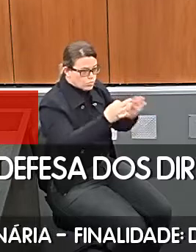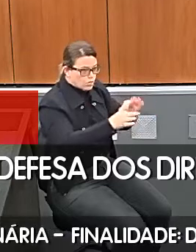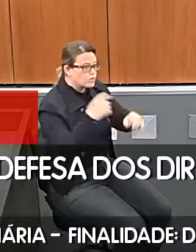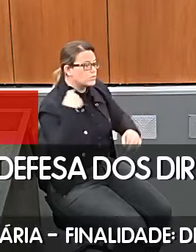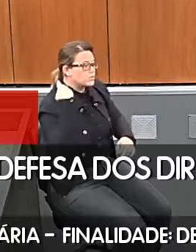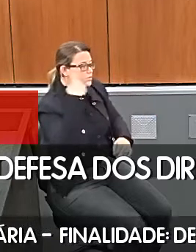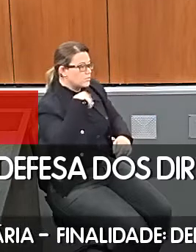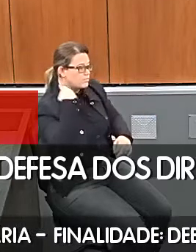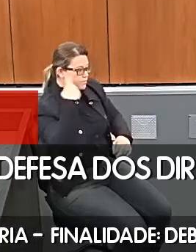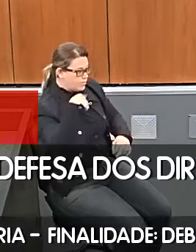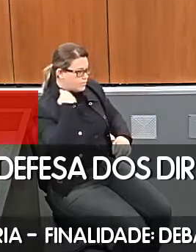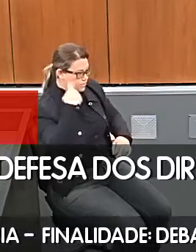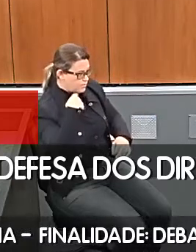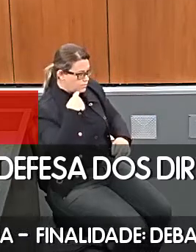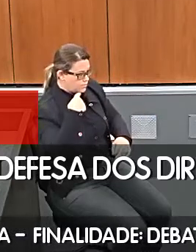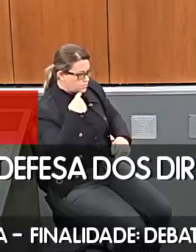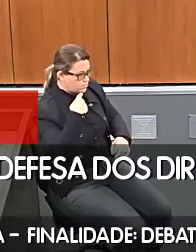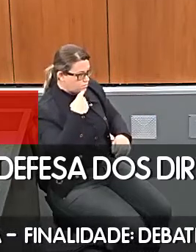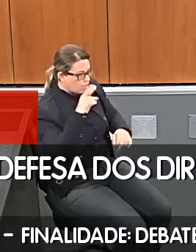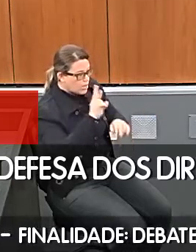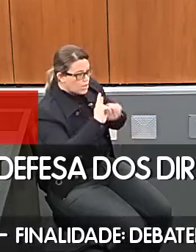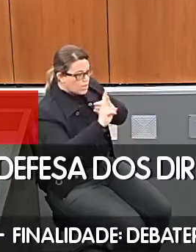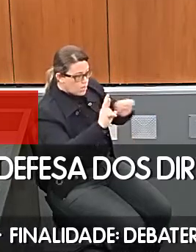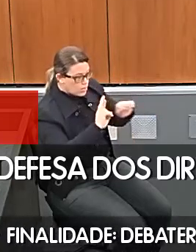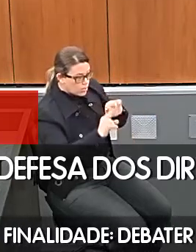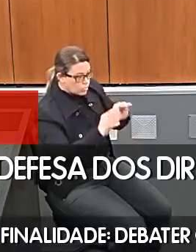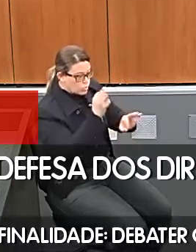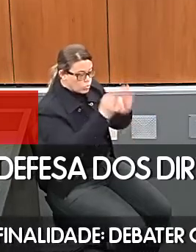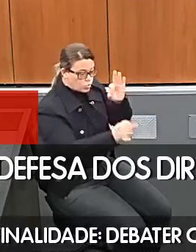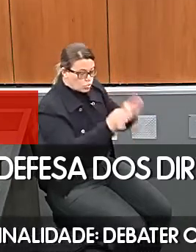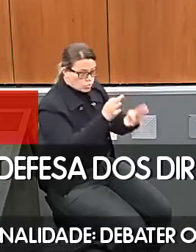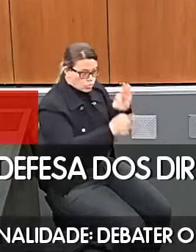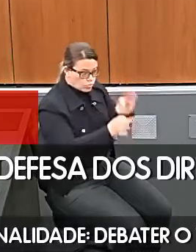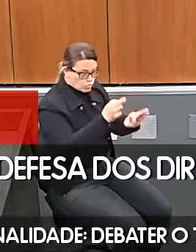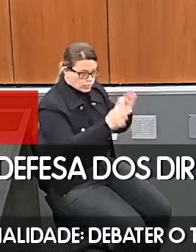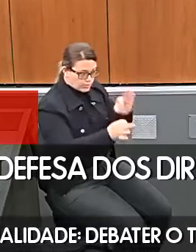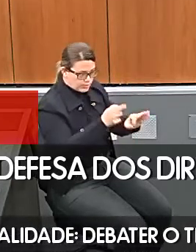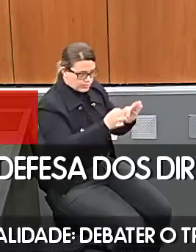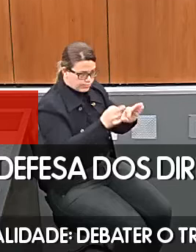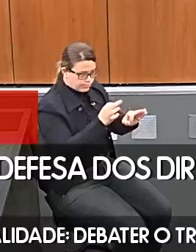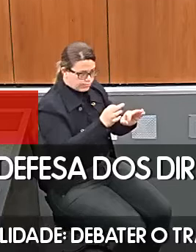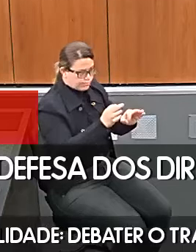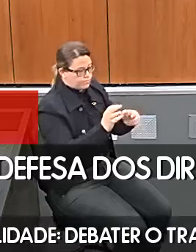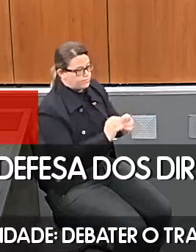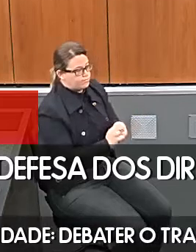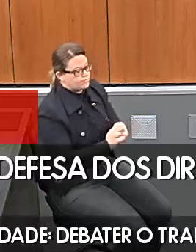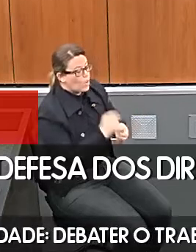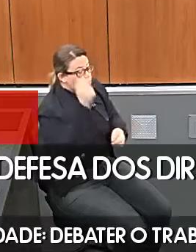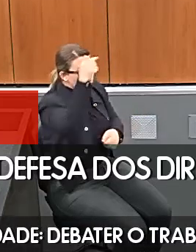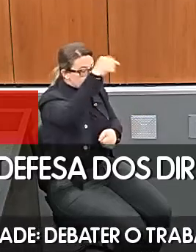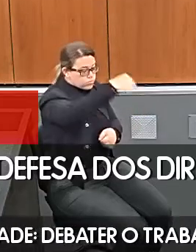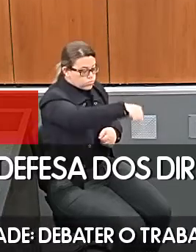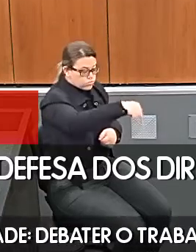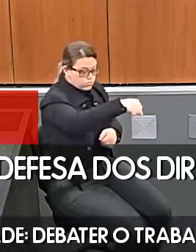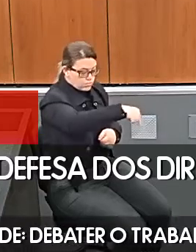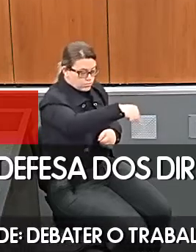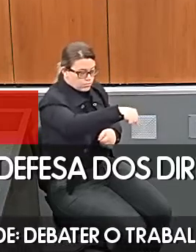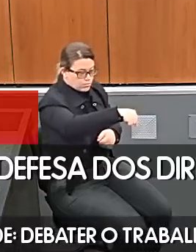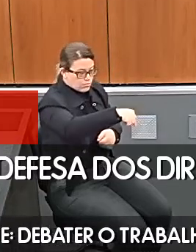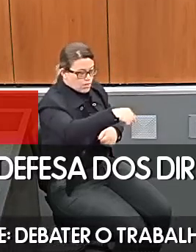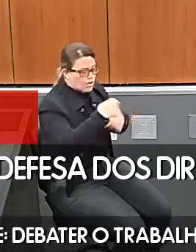de Justiça é o responsável pelo poder judiciário, pelos juízes, né? Então, eles virão aqui, nós